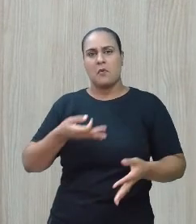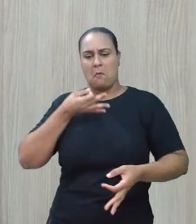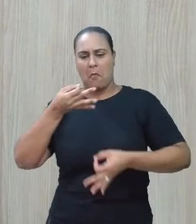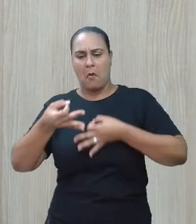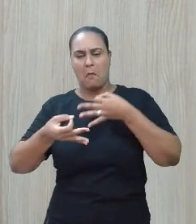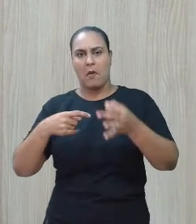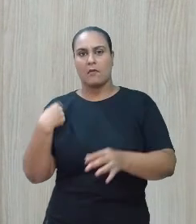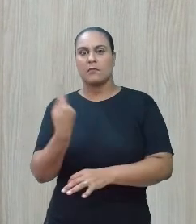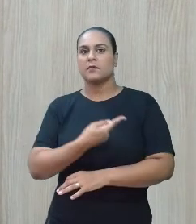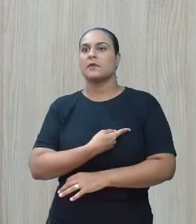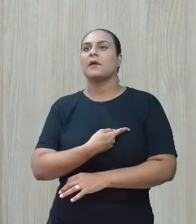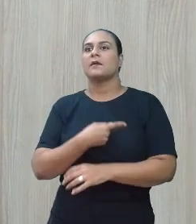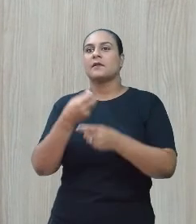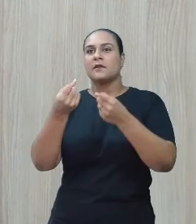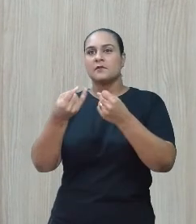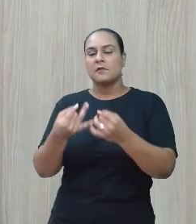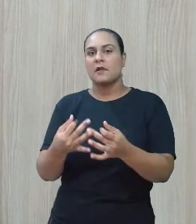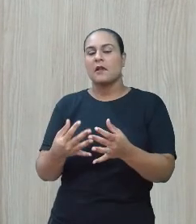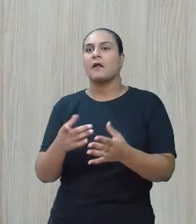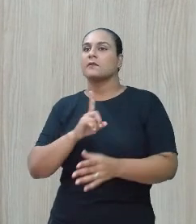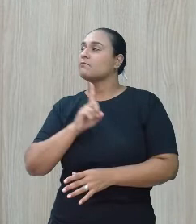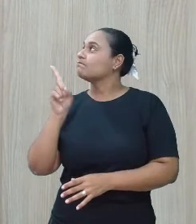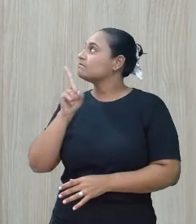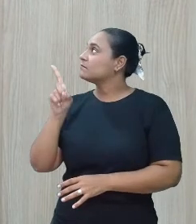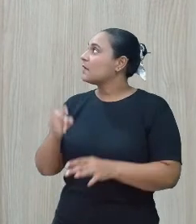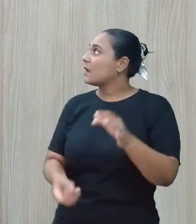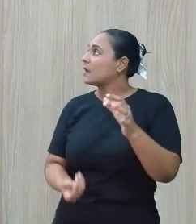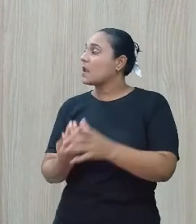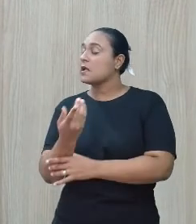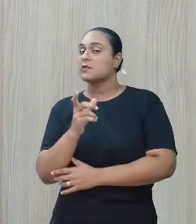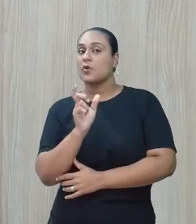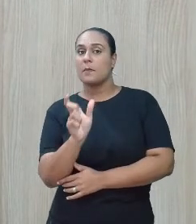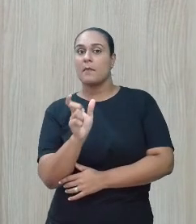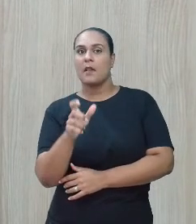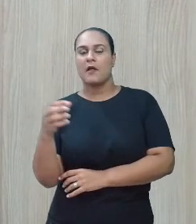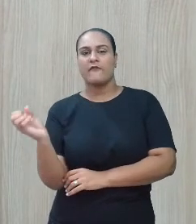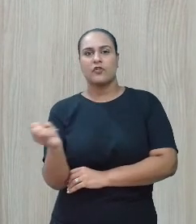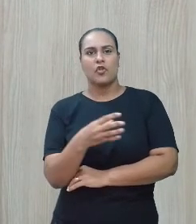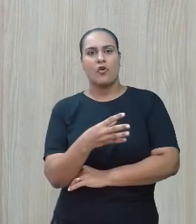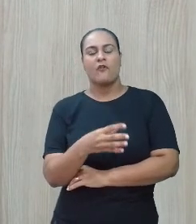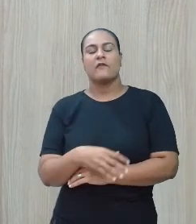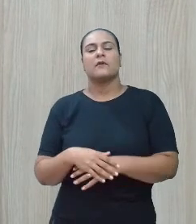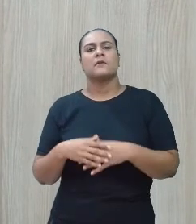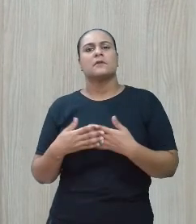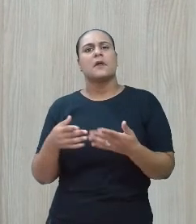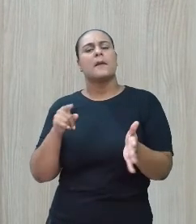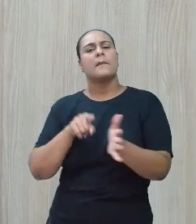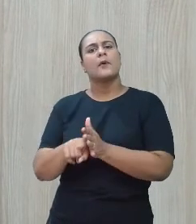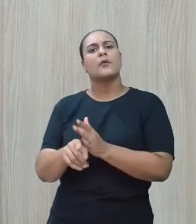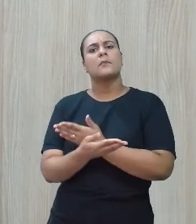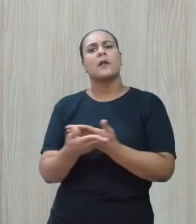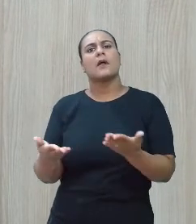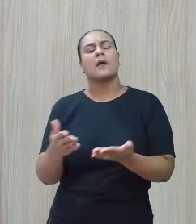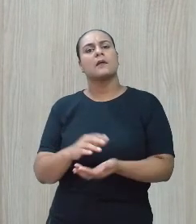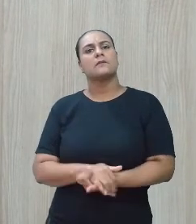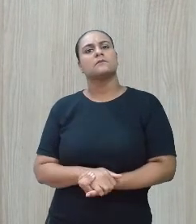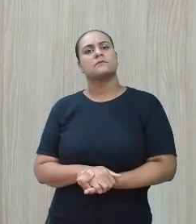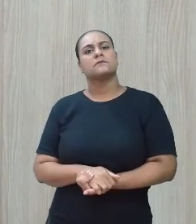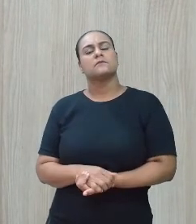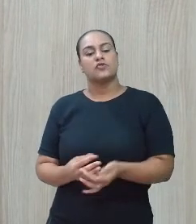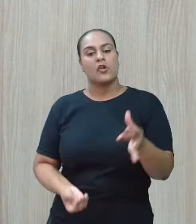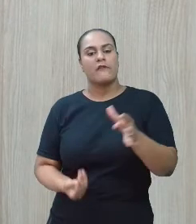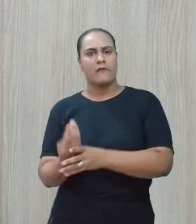sobre neologismo, que é a criação de palavras novas, né? De diversas formas, e eu tô aqui perguntando para eles se eles já inventaram